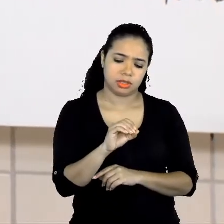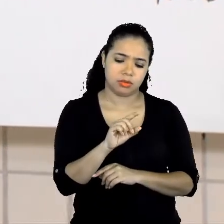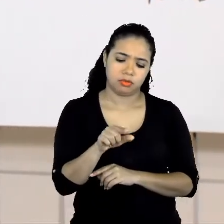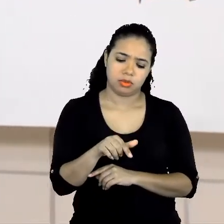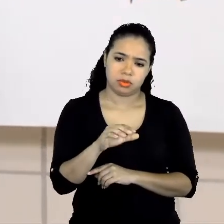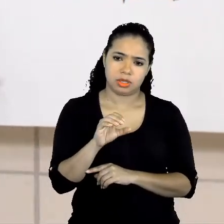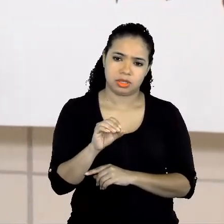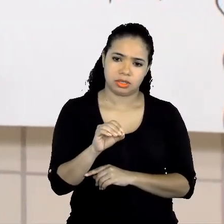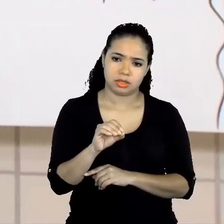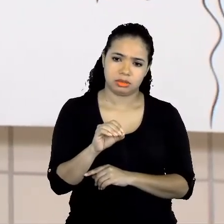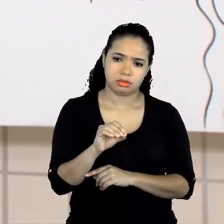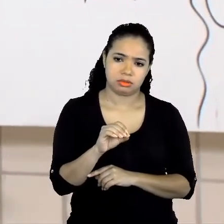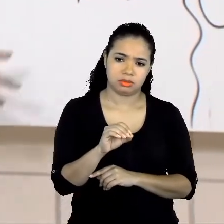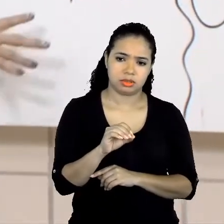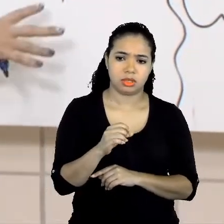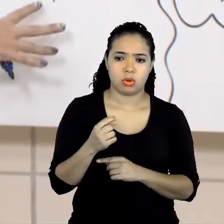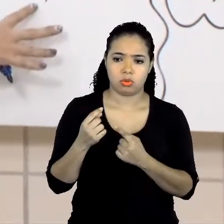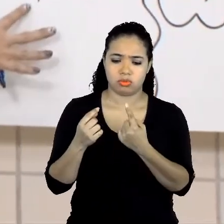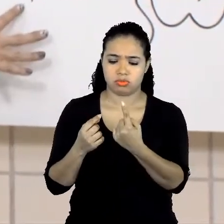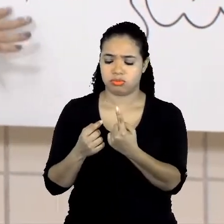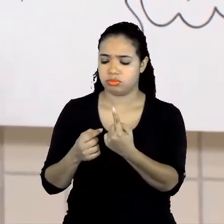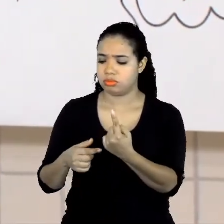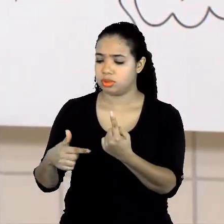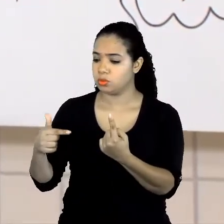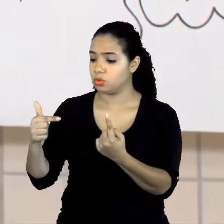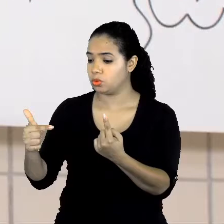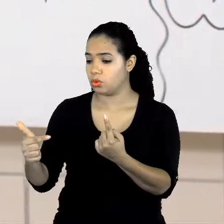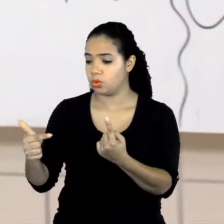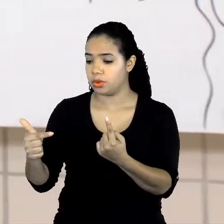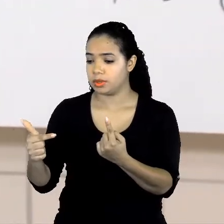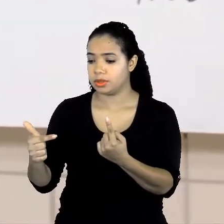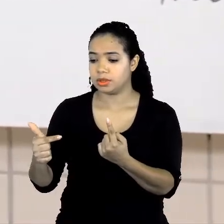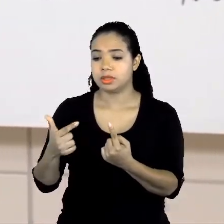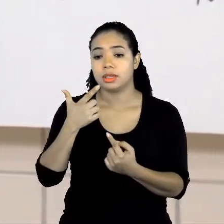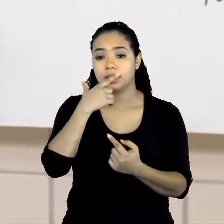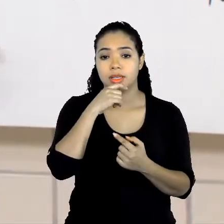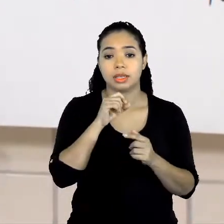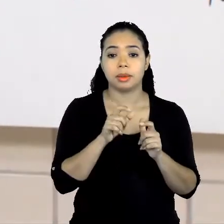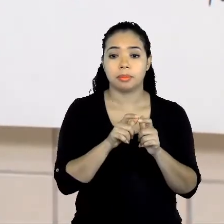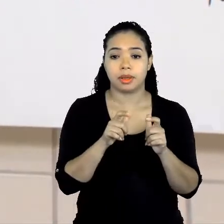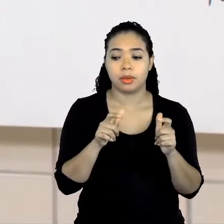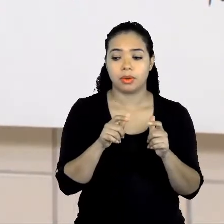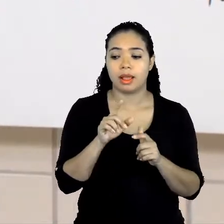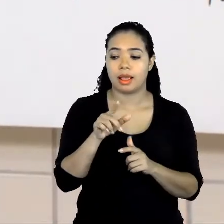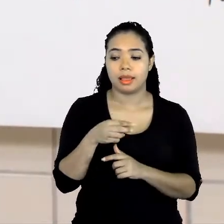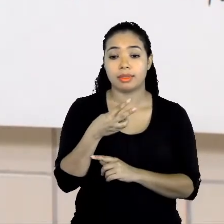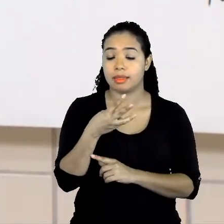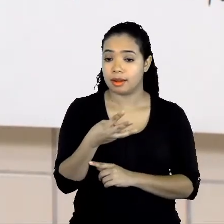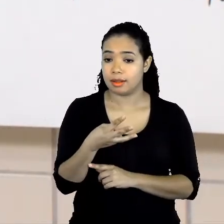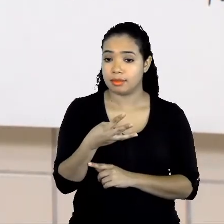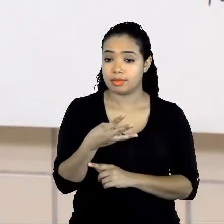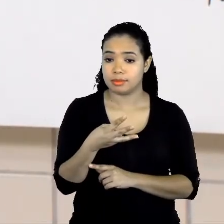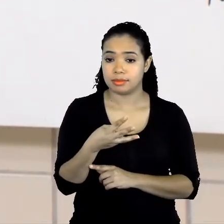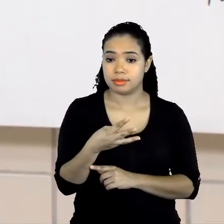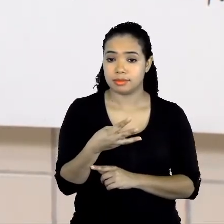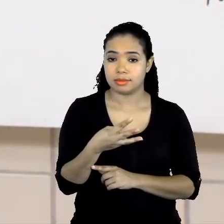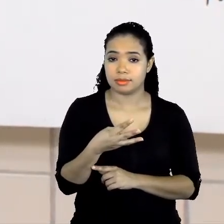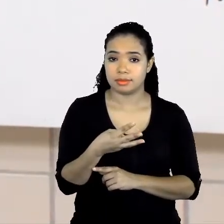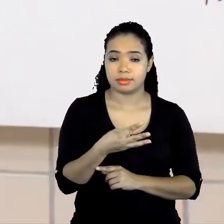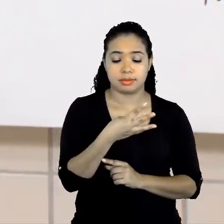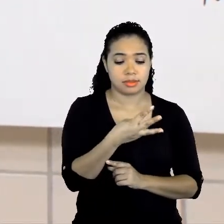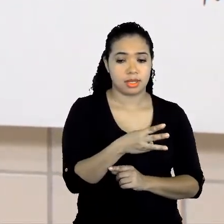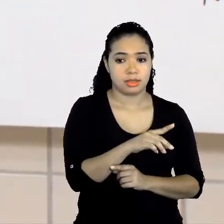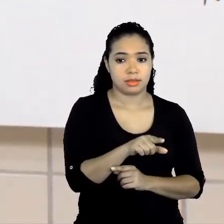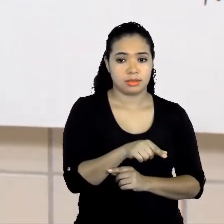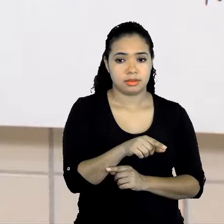aqui é 3, aqui é 1 e aqui é o 2. Quem que é o maior? O 3. Se eu